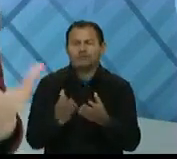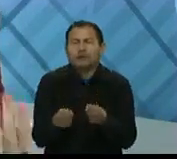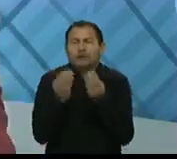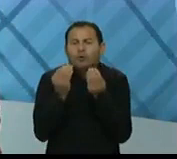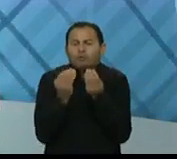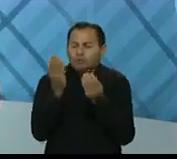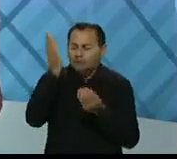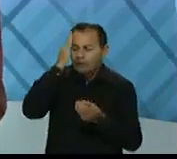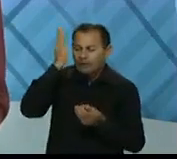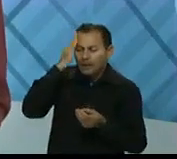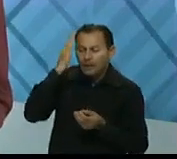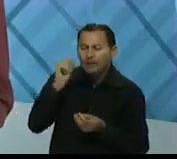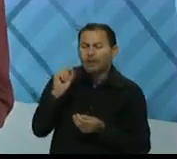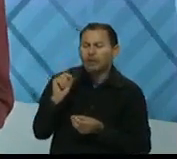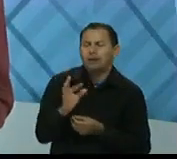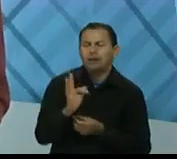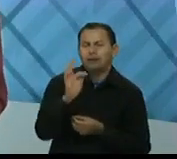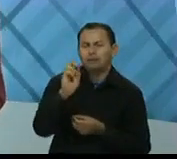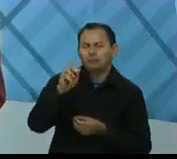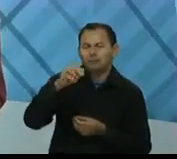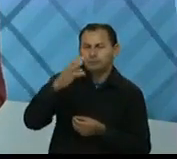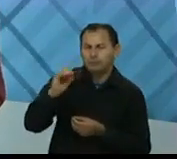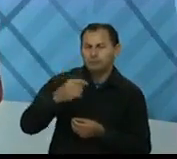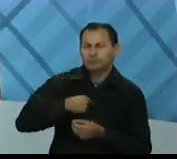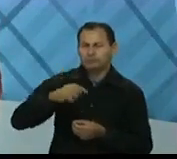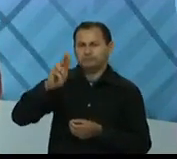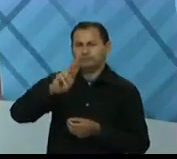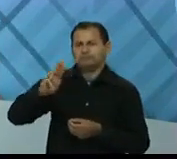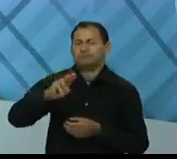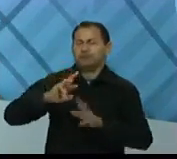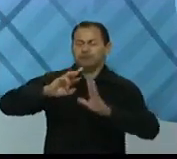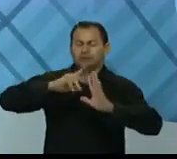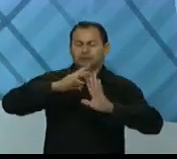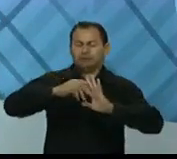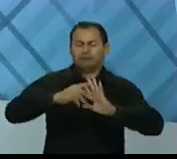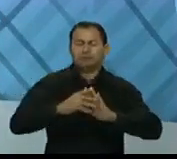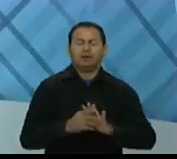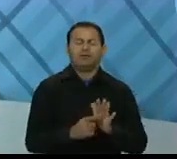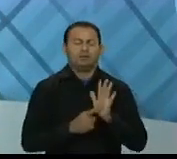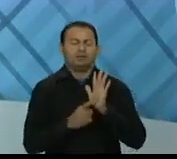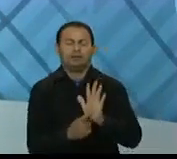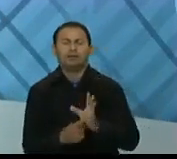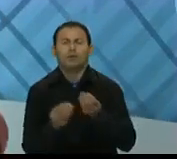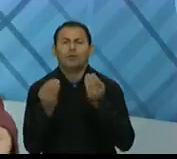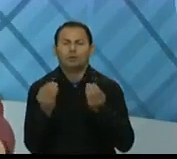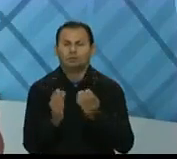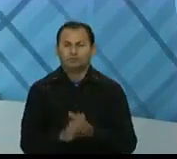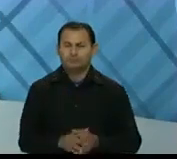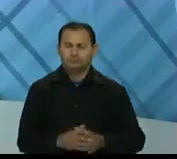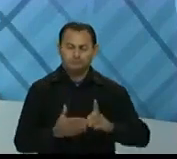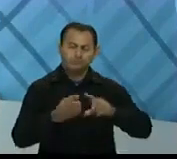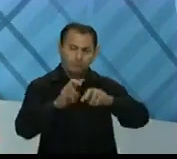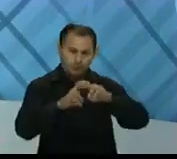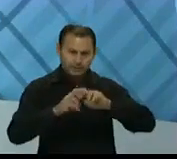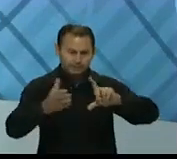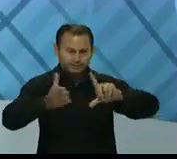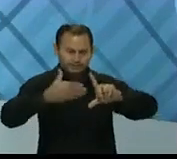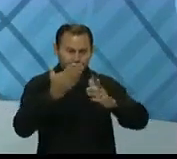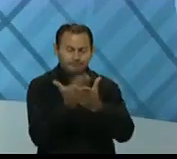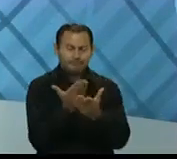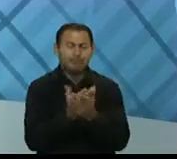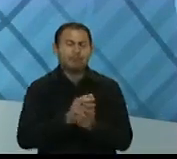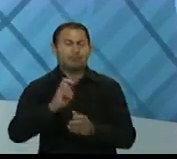eu vou identificar que tipo de função eu vou utilizar? E as diversas representações. Então, na nossa aula de hoje, nós utilizaremos